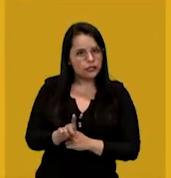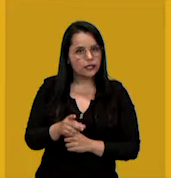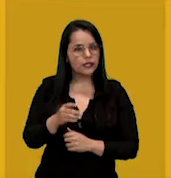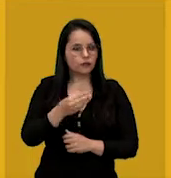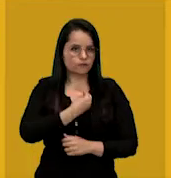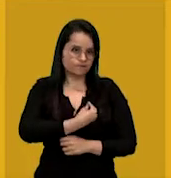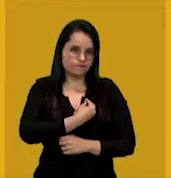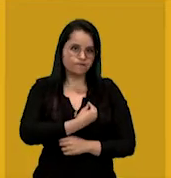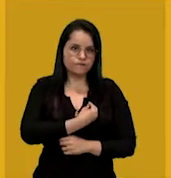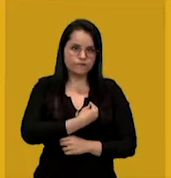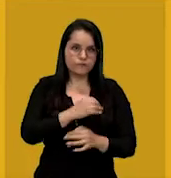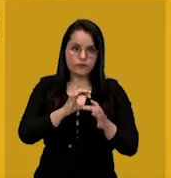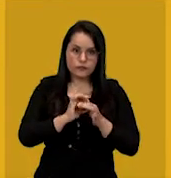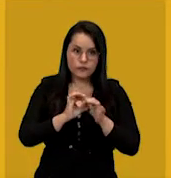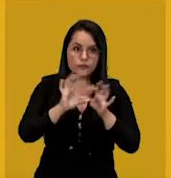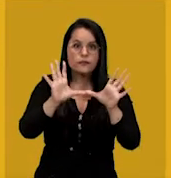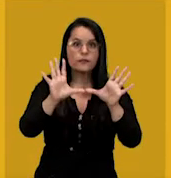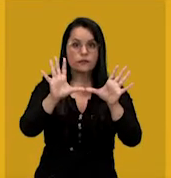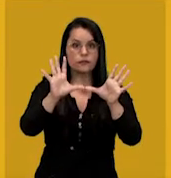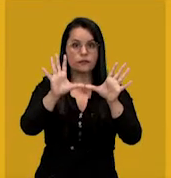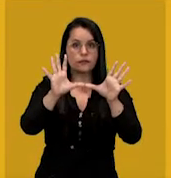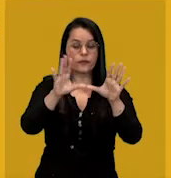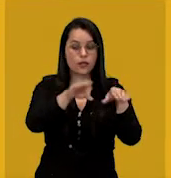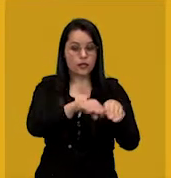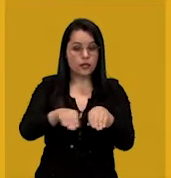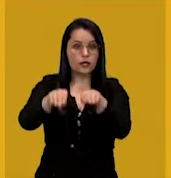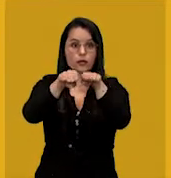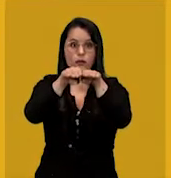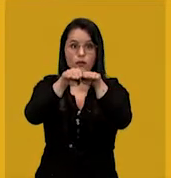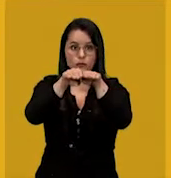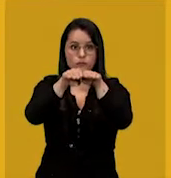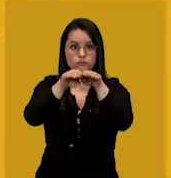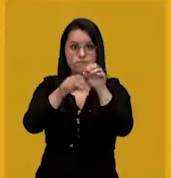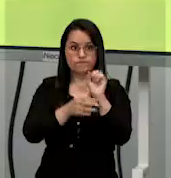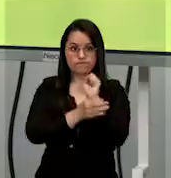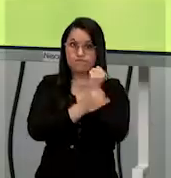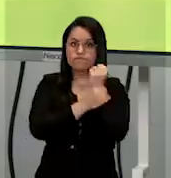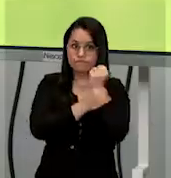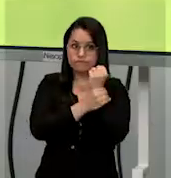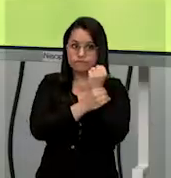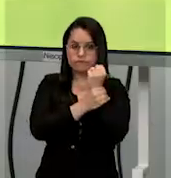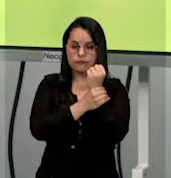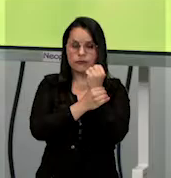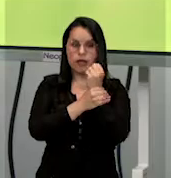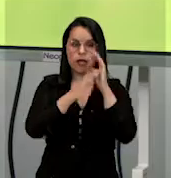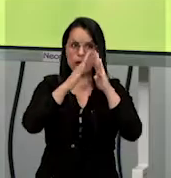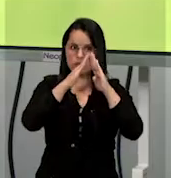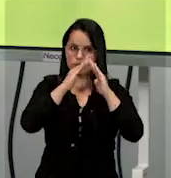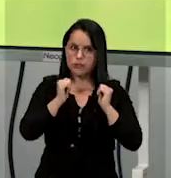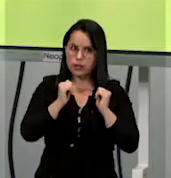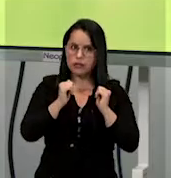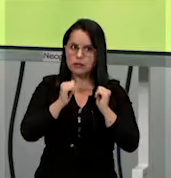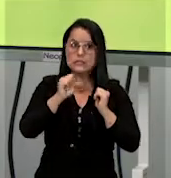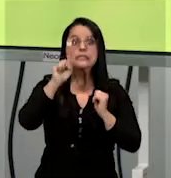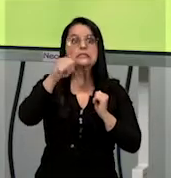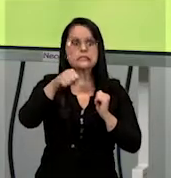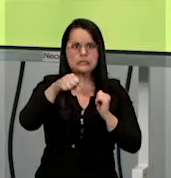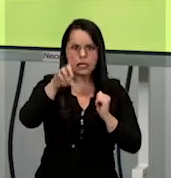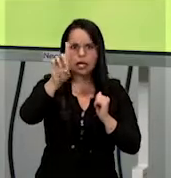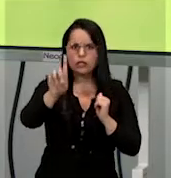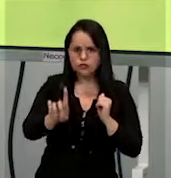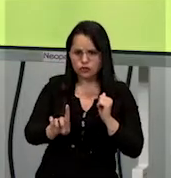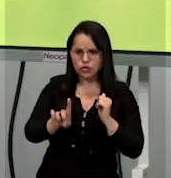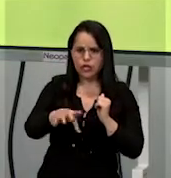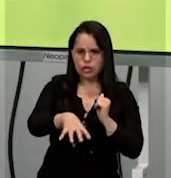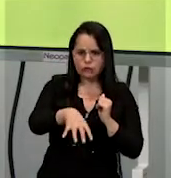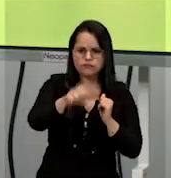vida, à liberdade, à igualdade, à segurança e à propriedade. Sim, você tem direito de possuir as